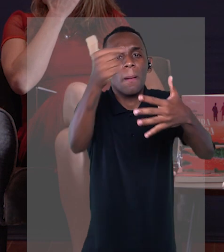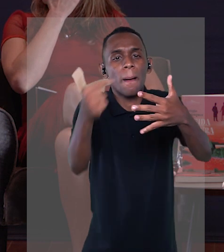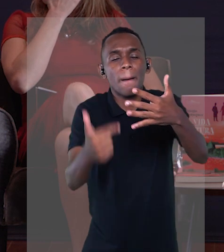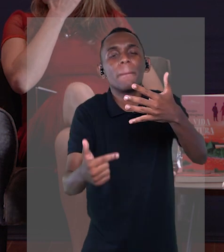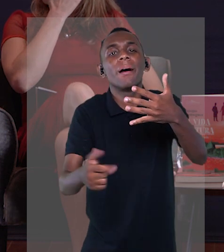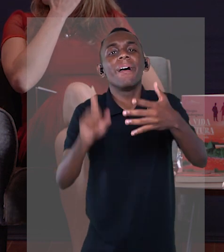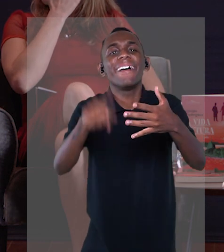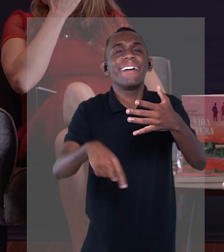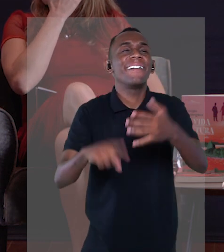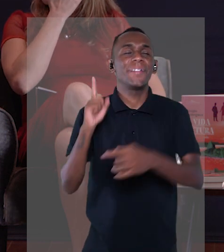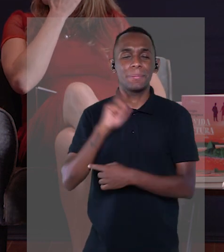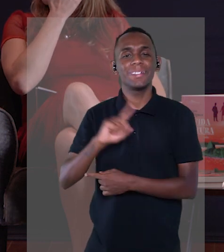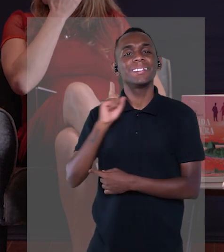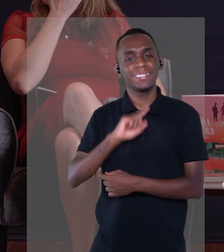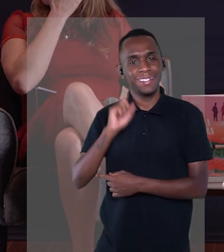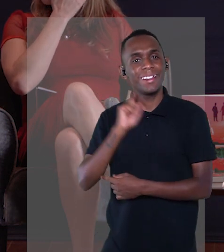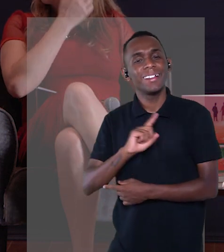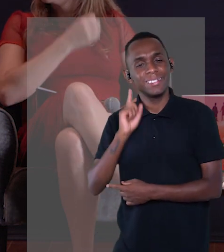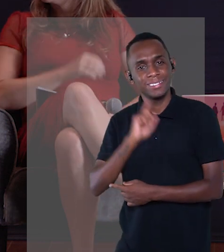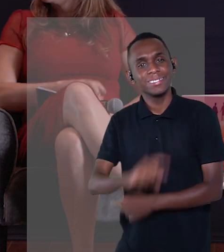Minas Gerais.